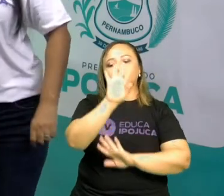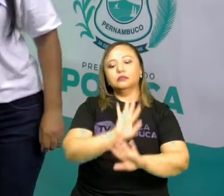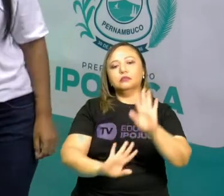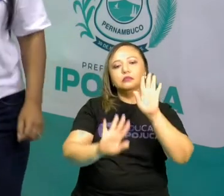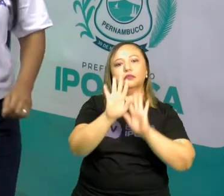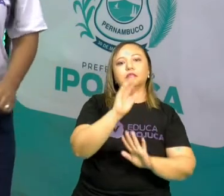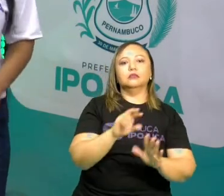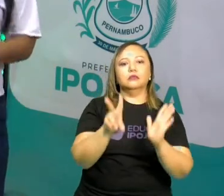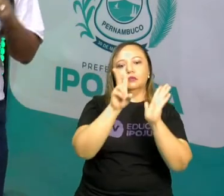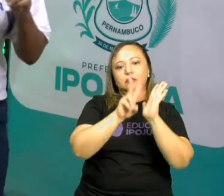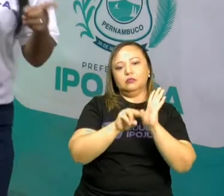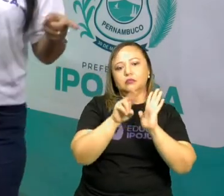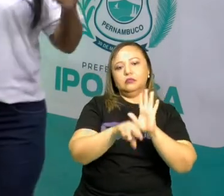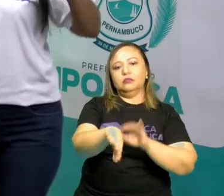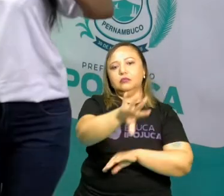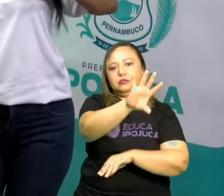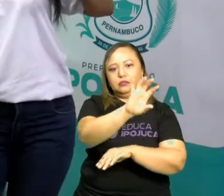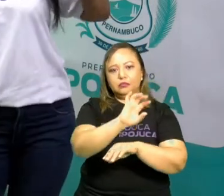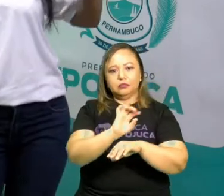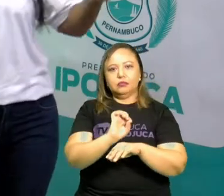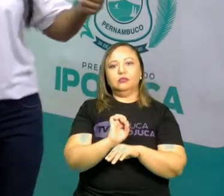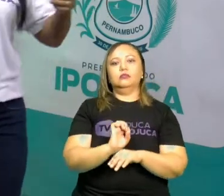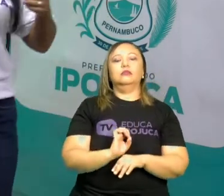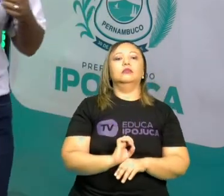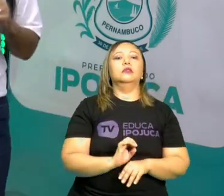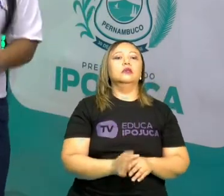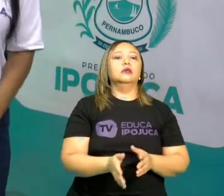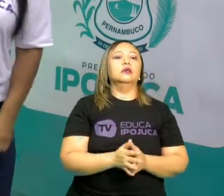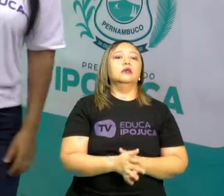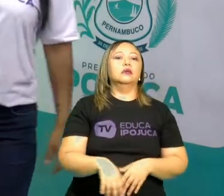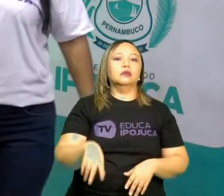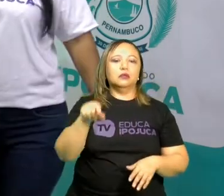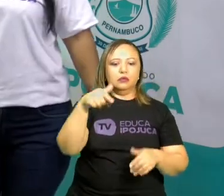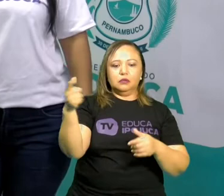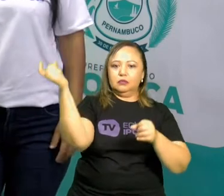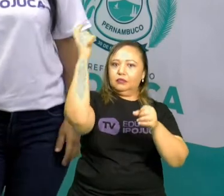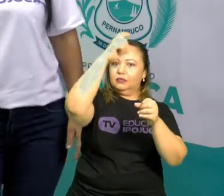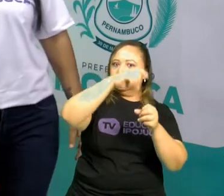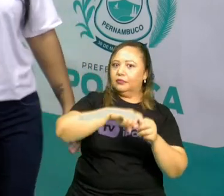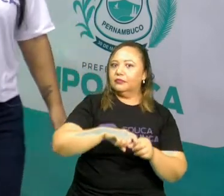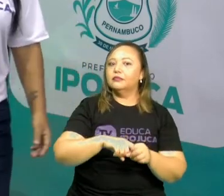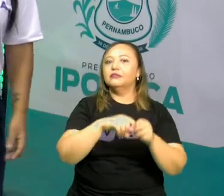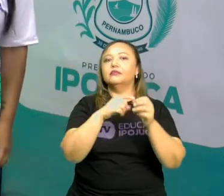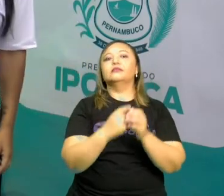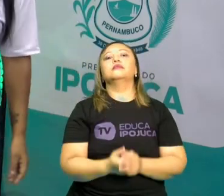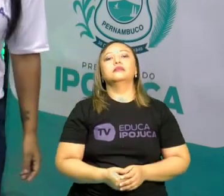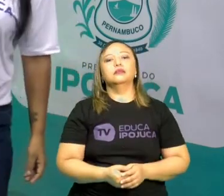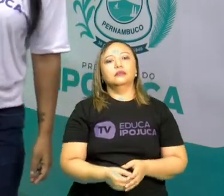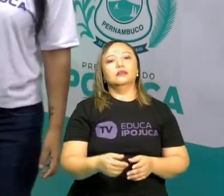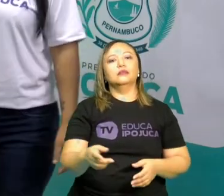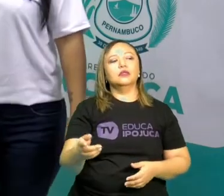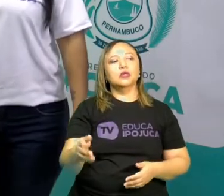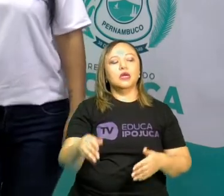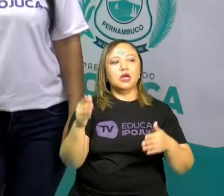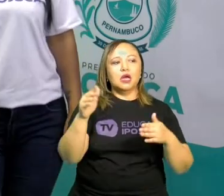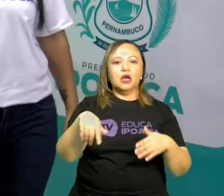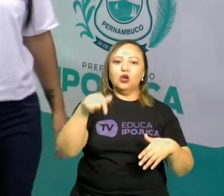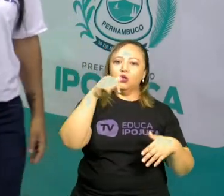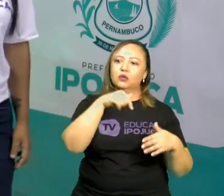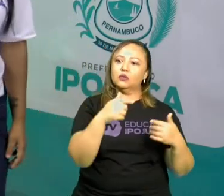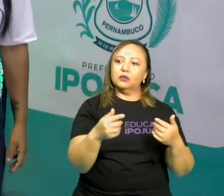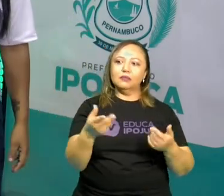cuidar pro vírus não vir te pegar. Estamos de volta,